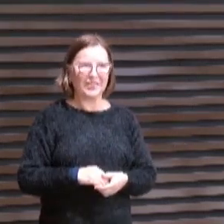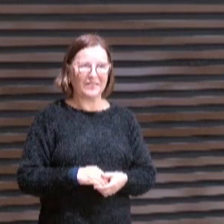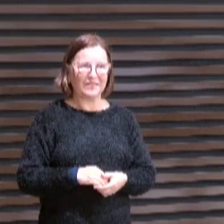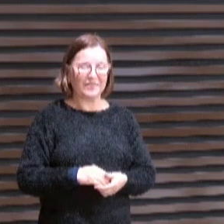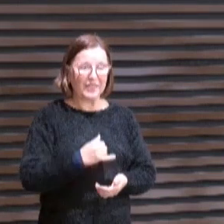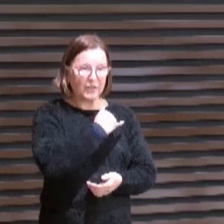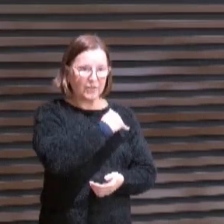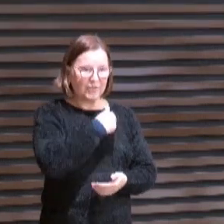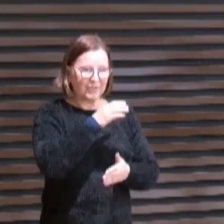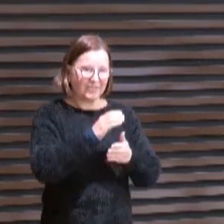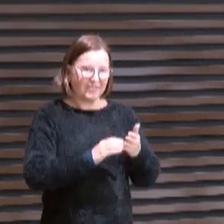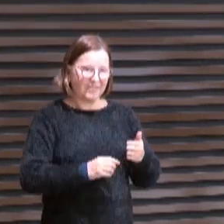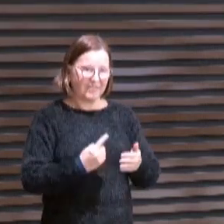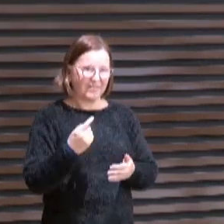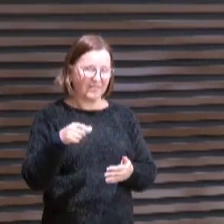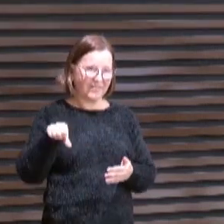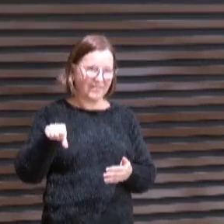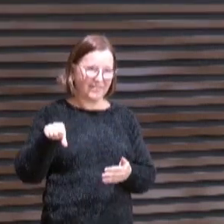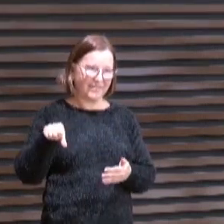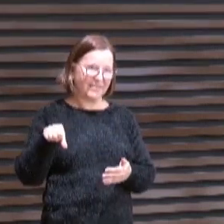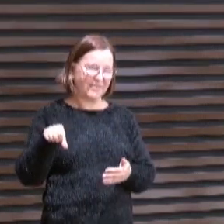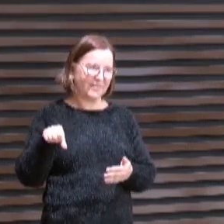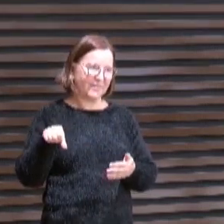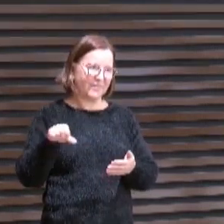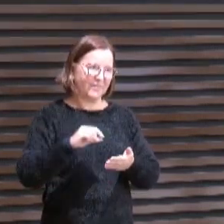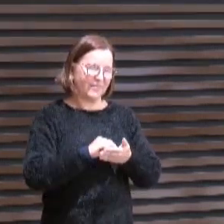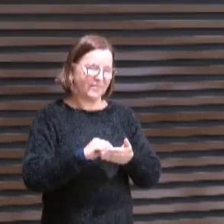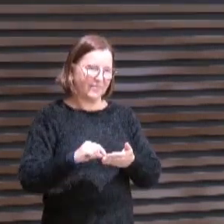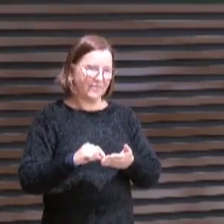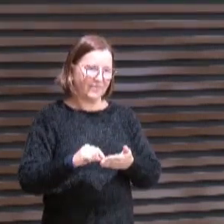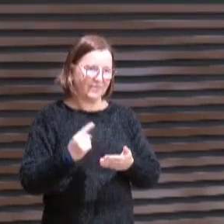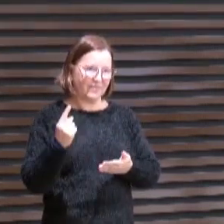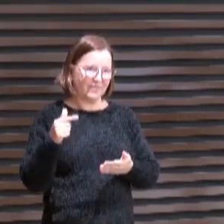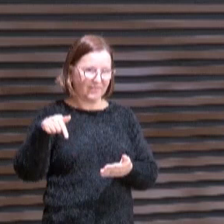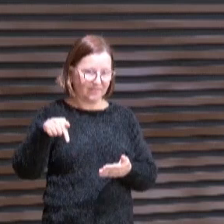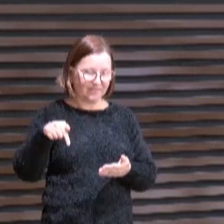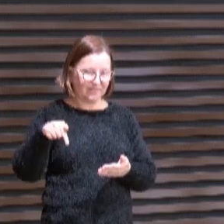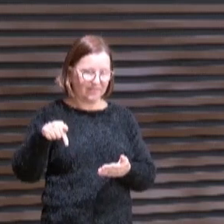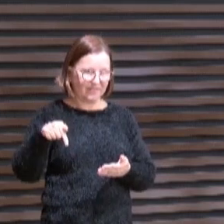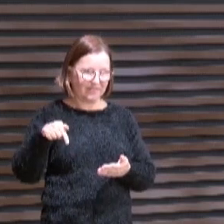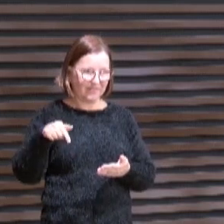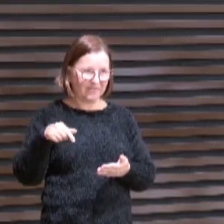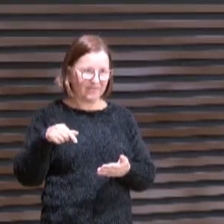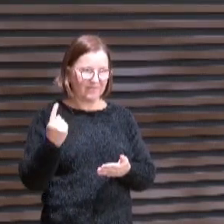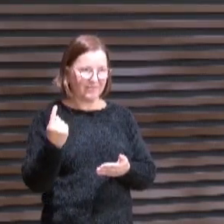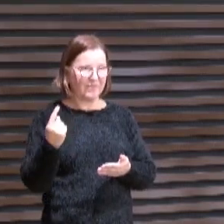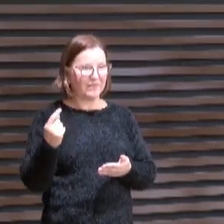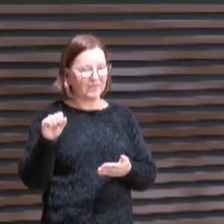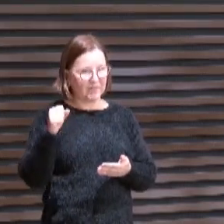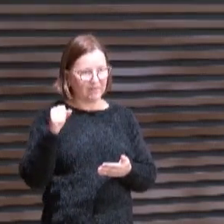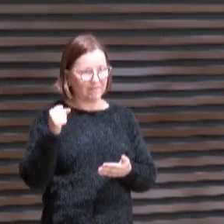Evangelho de João, capítulo 19, versos 17 e 18.